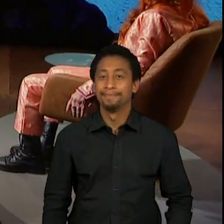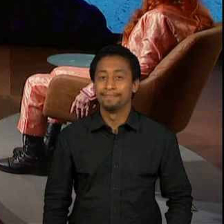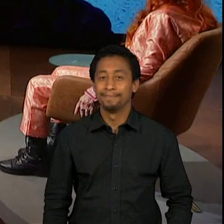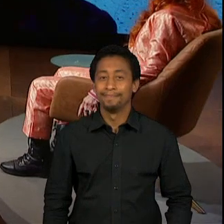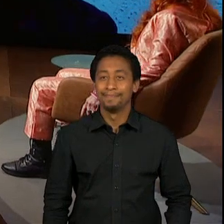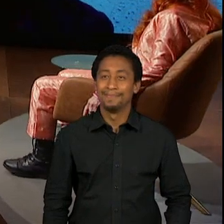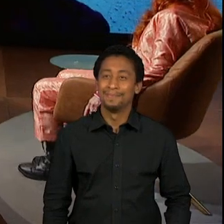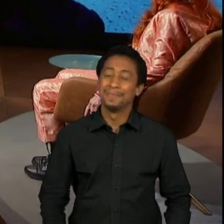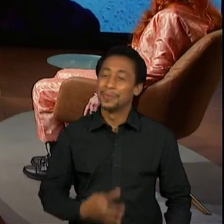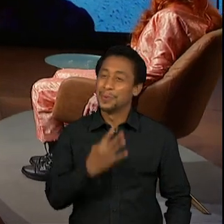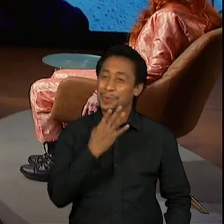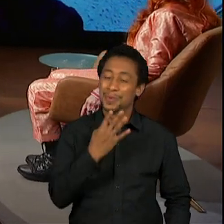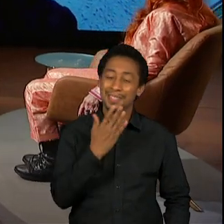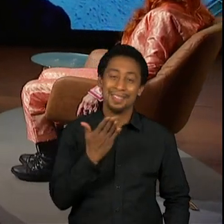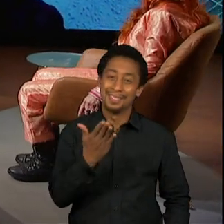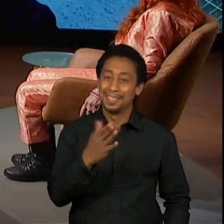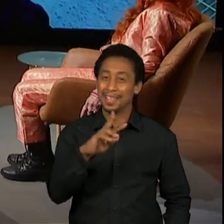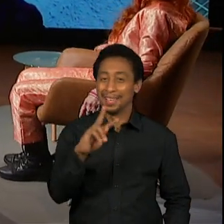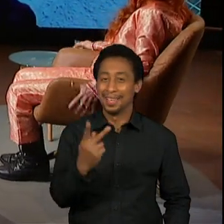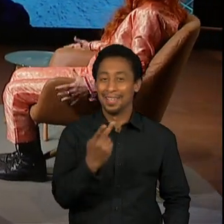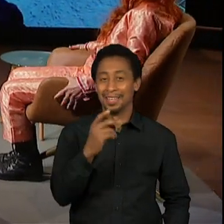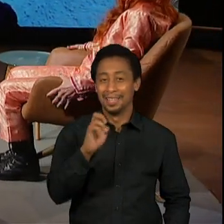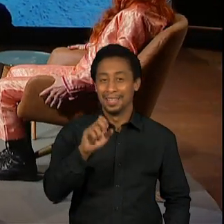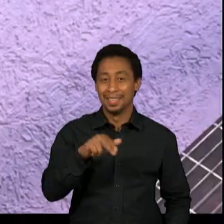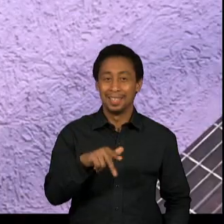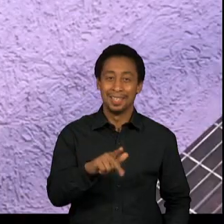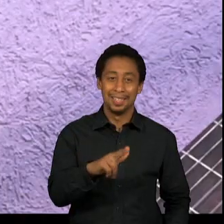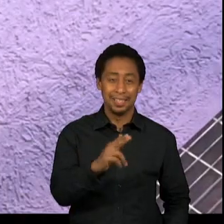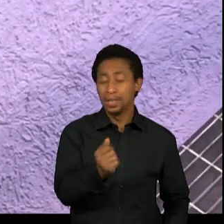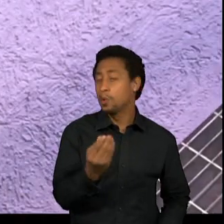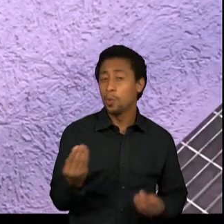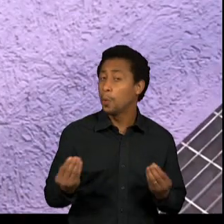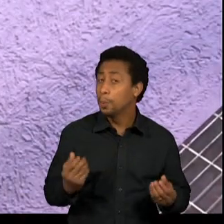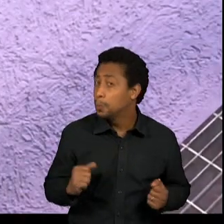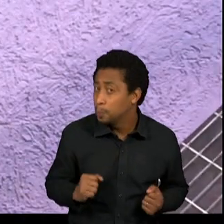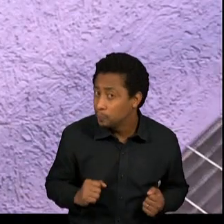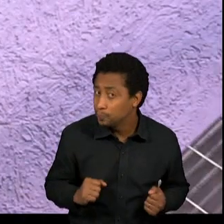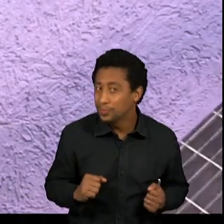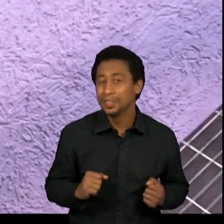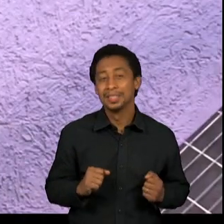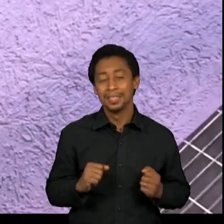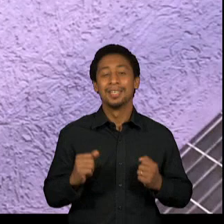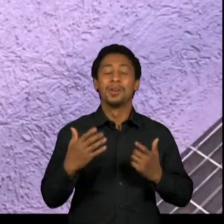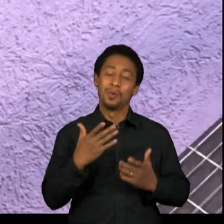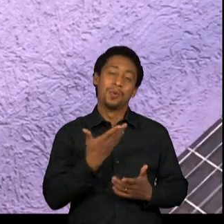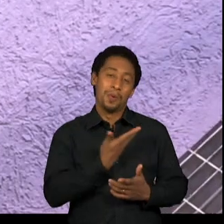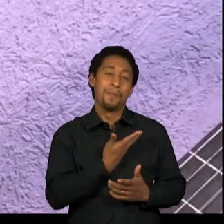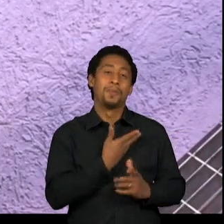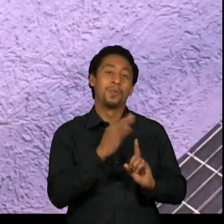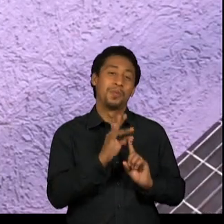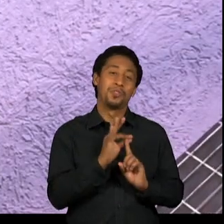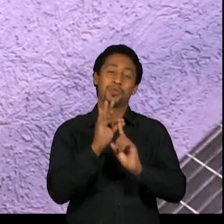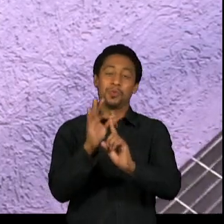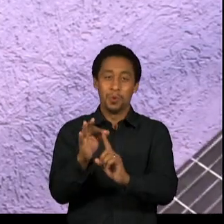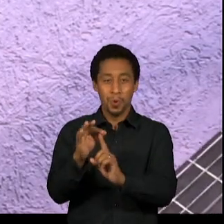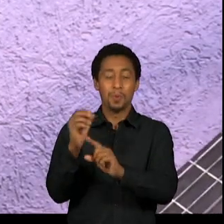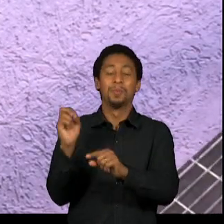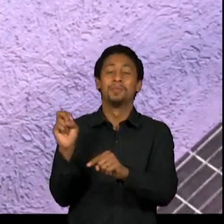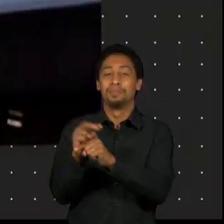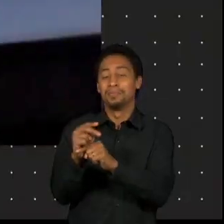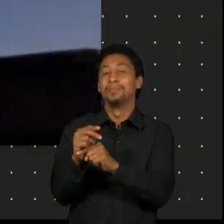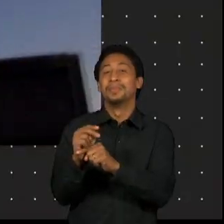Eu conheci a Helena através do Arrigo Barnabé, que me indicou para esse papel do